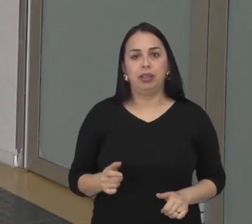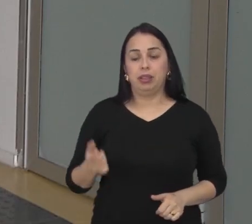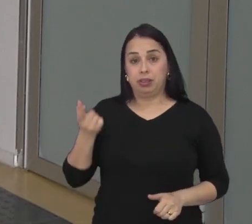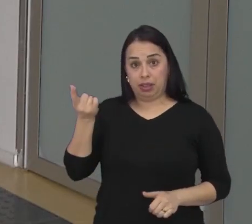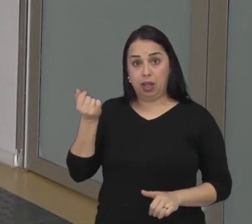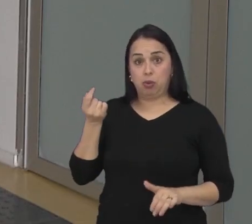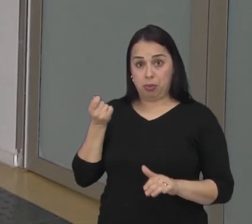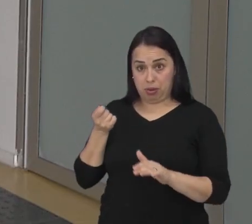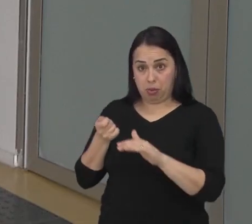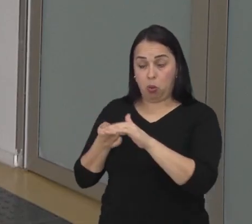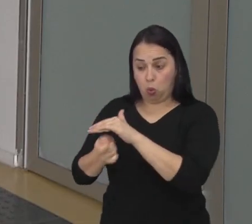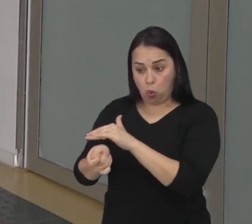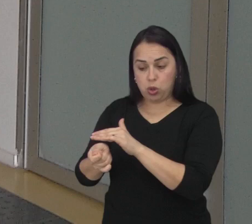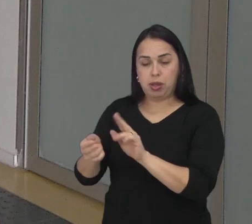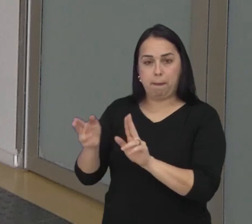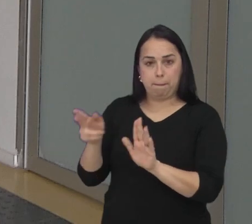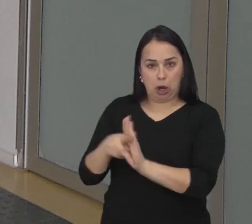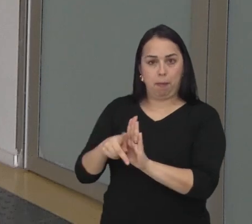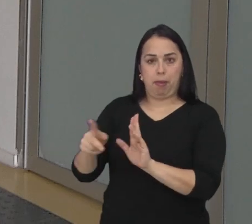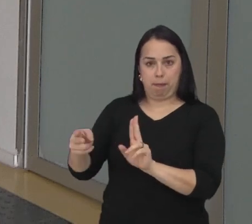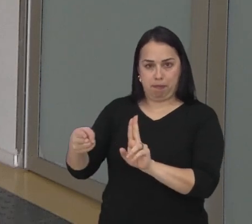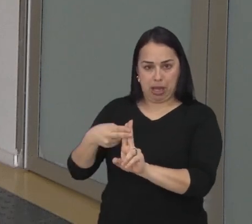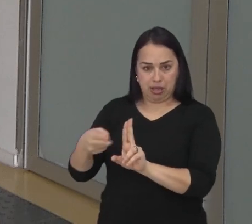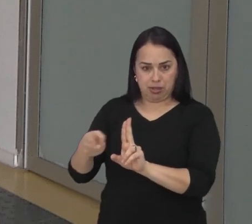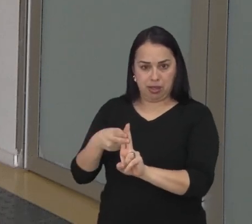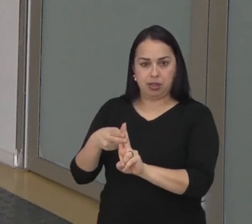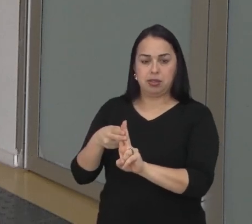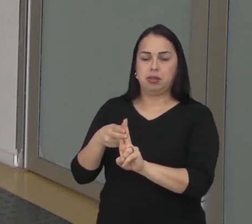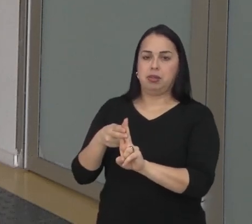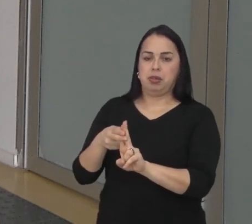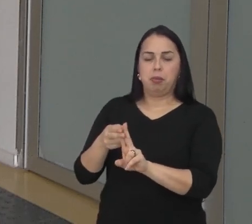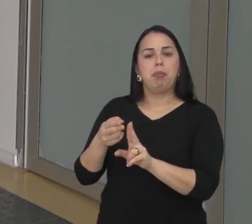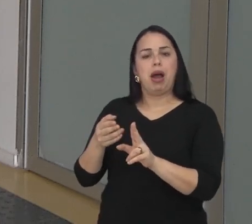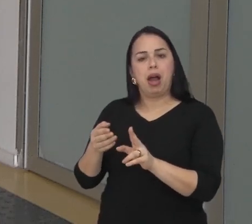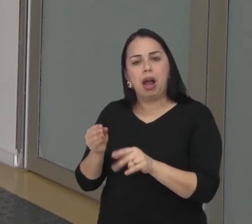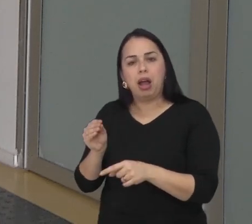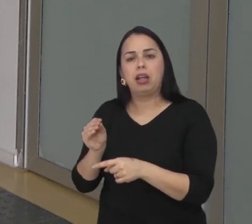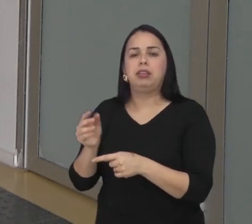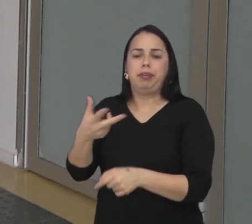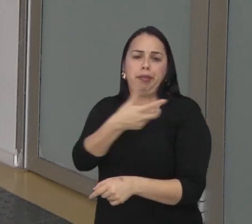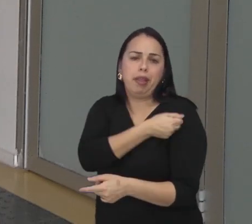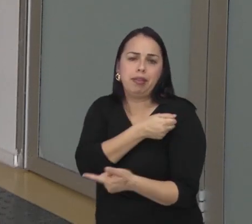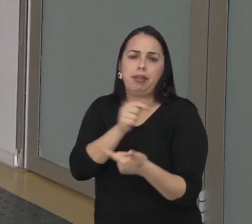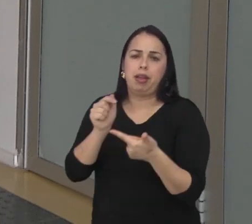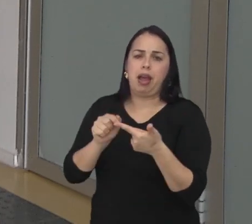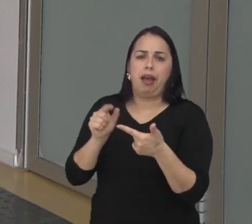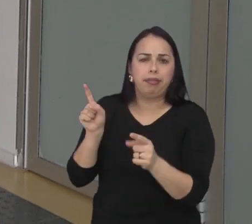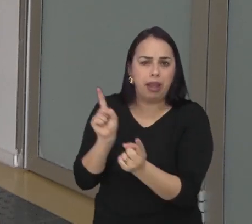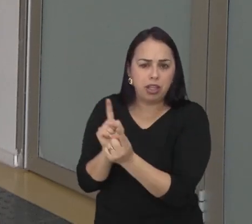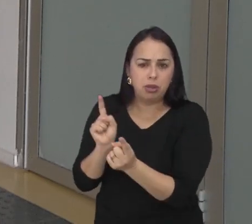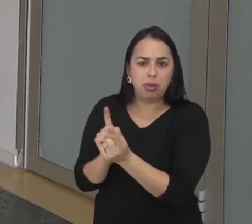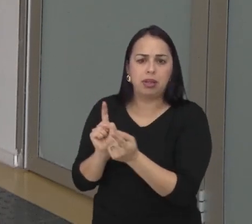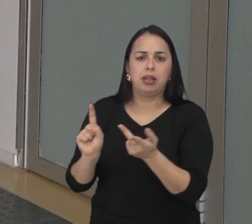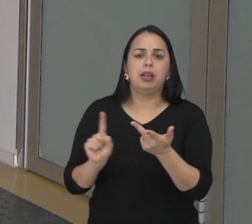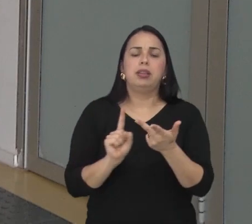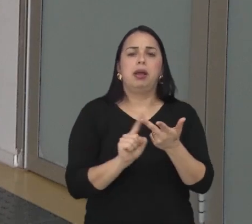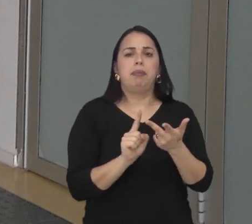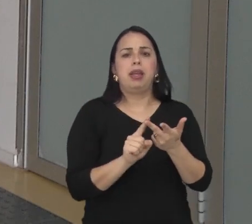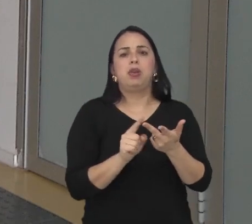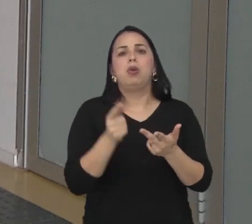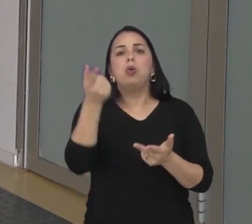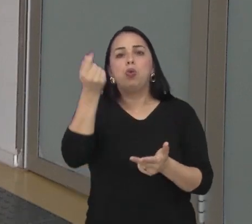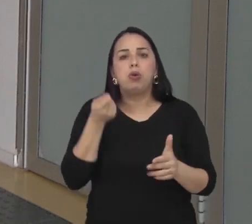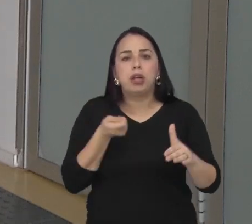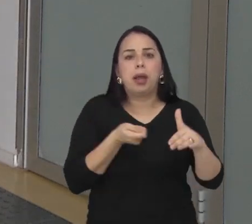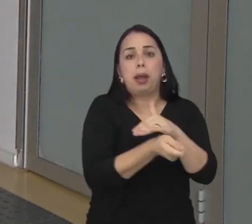para atenção básica que é feito para V ações de promoção prevenção vacinação atendimento nas ubss e o recurso